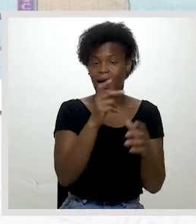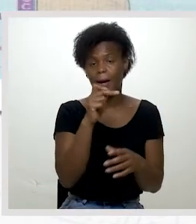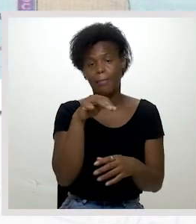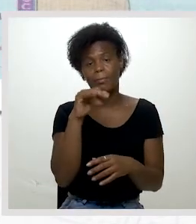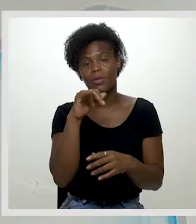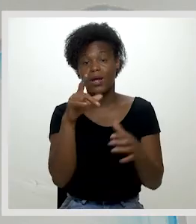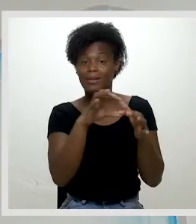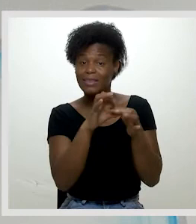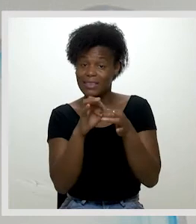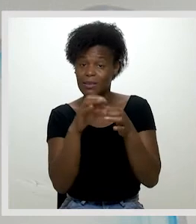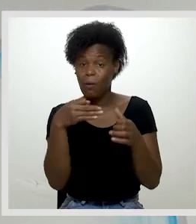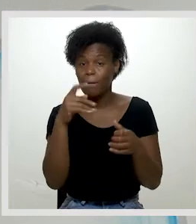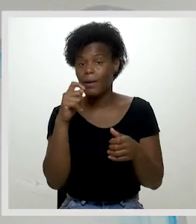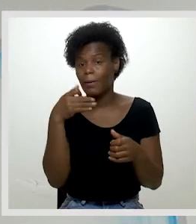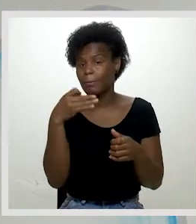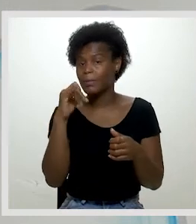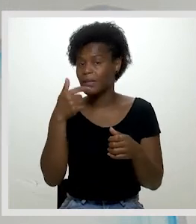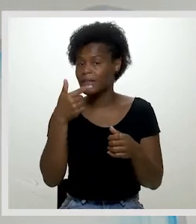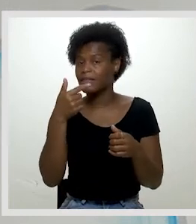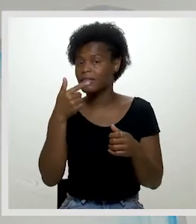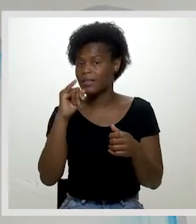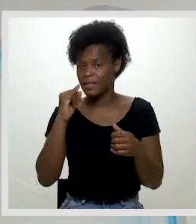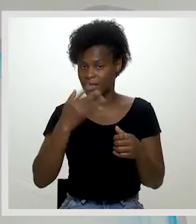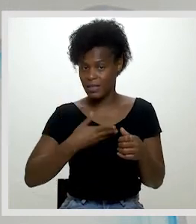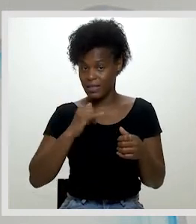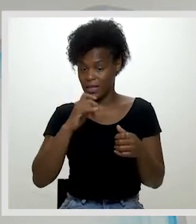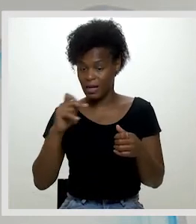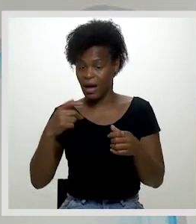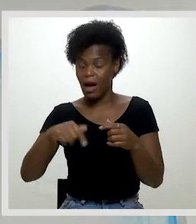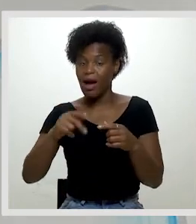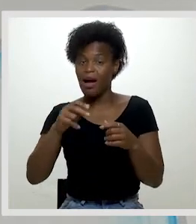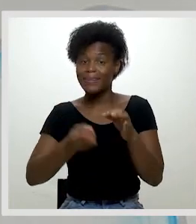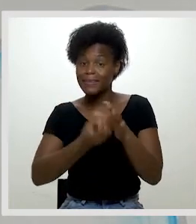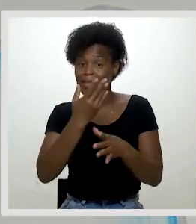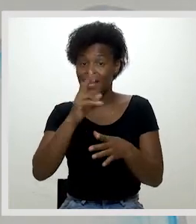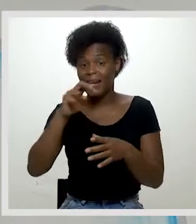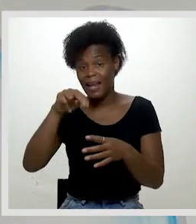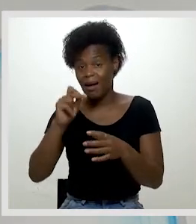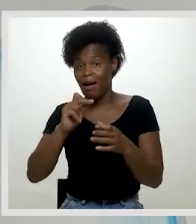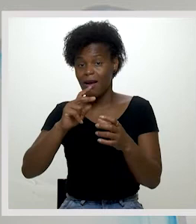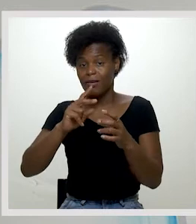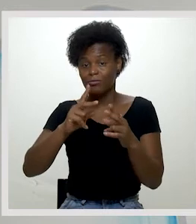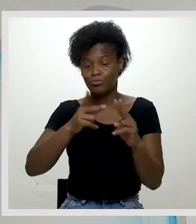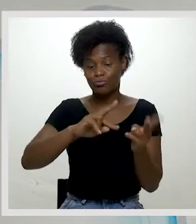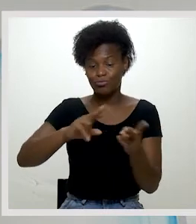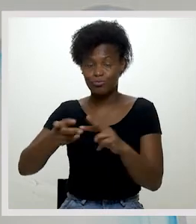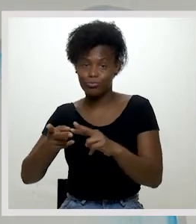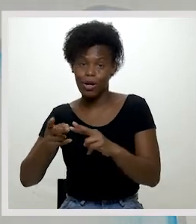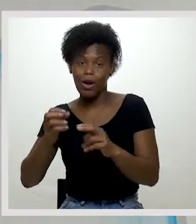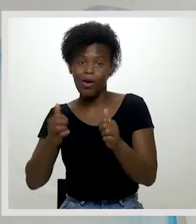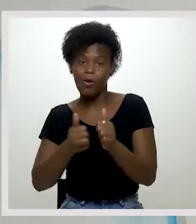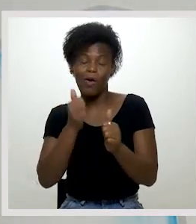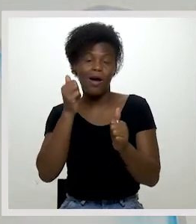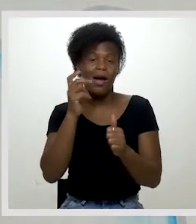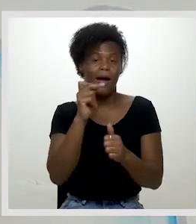peptídica vamos ter agora aqui a formação de um RNA de transferência com um